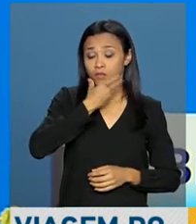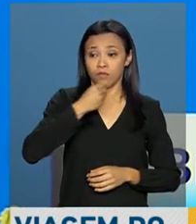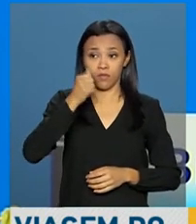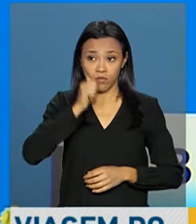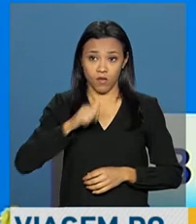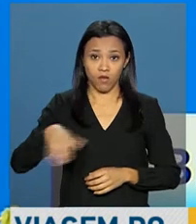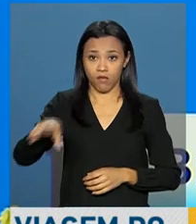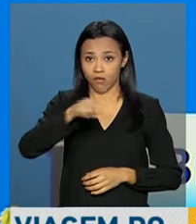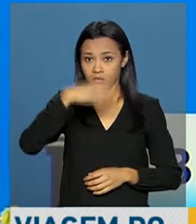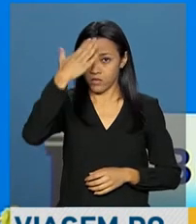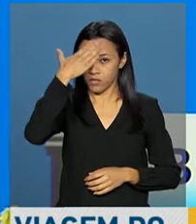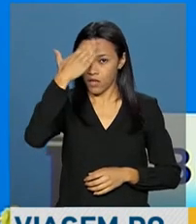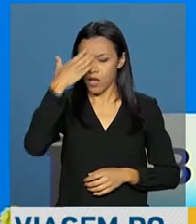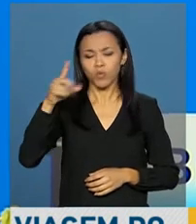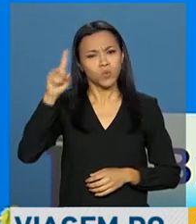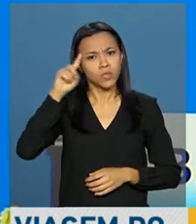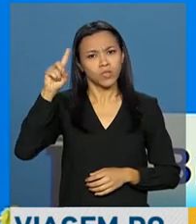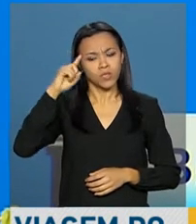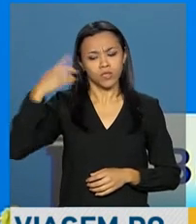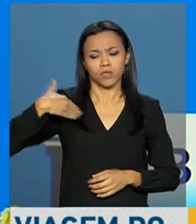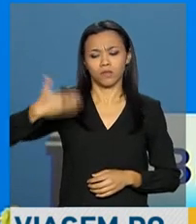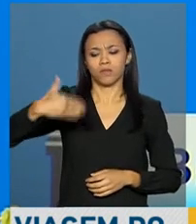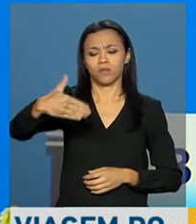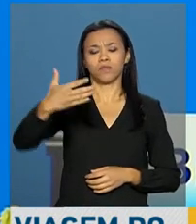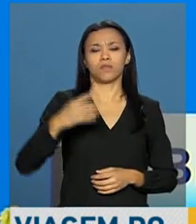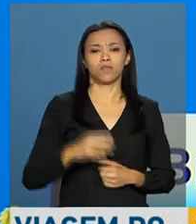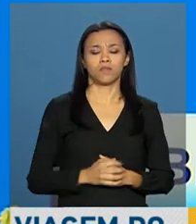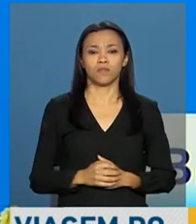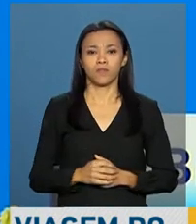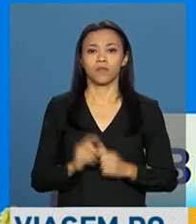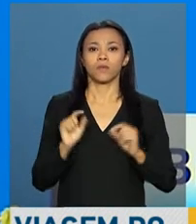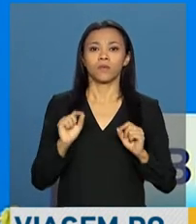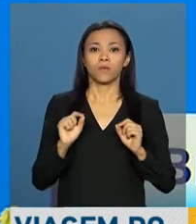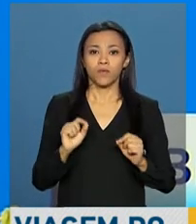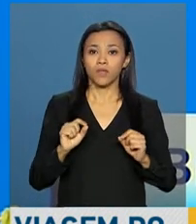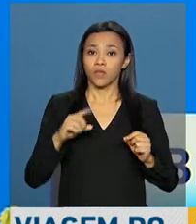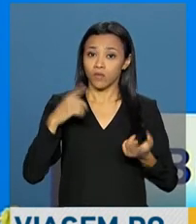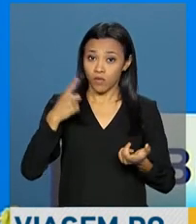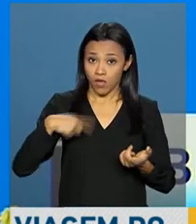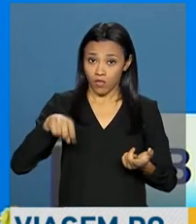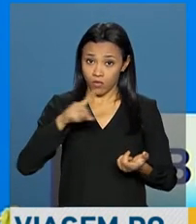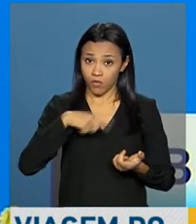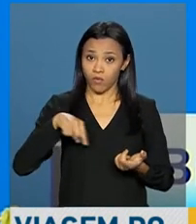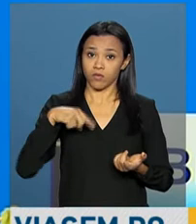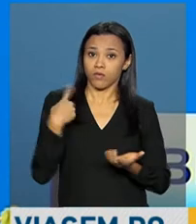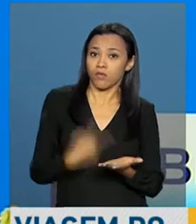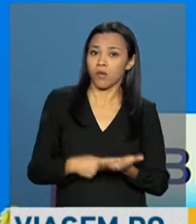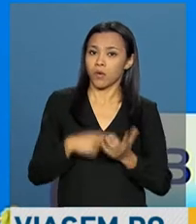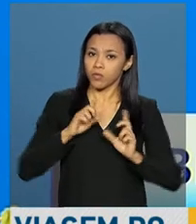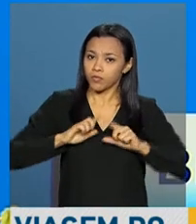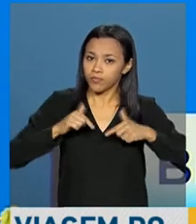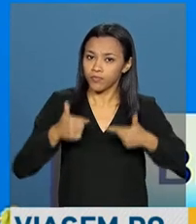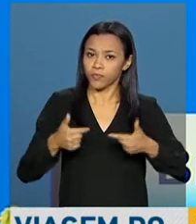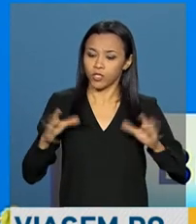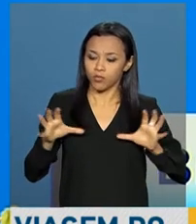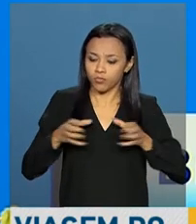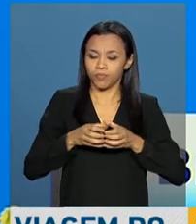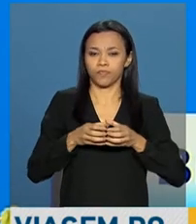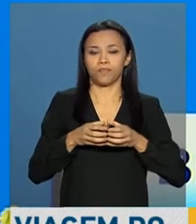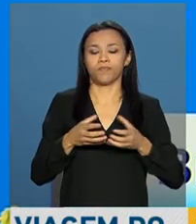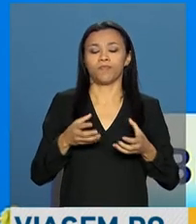testemunham no dia a dia a medida de nossa integração. Mais do que isso,